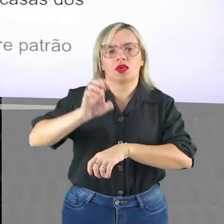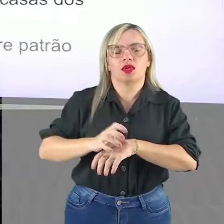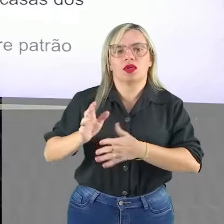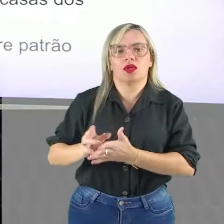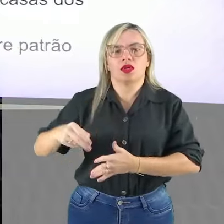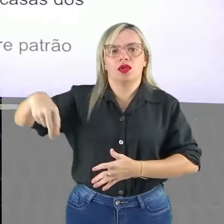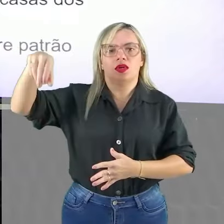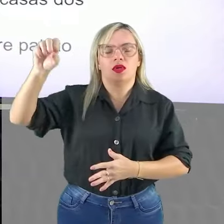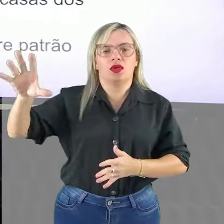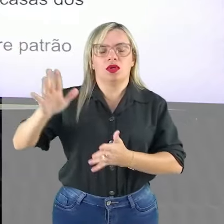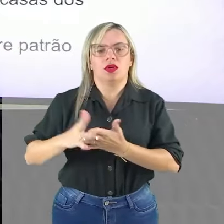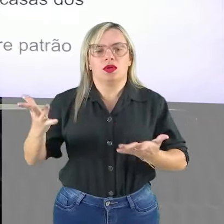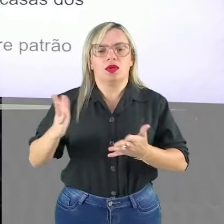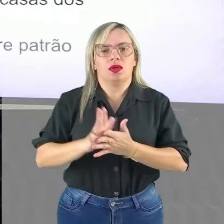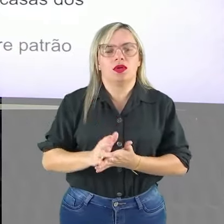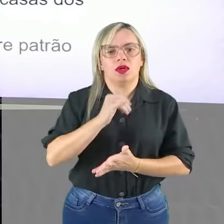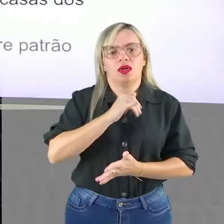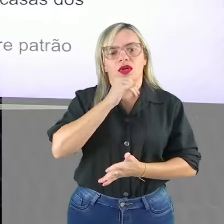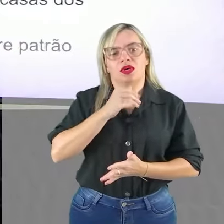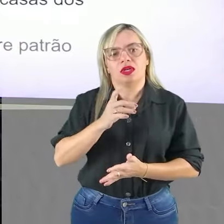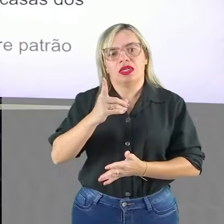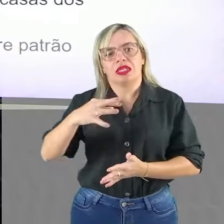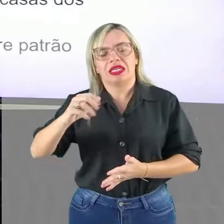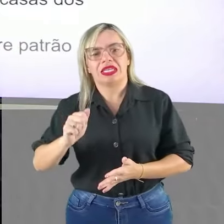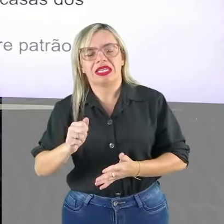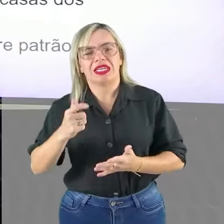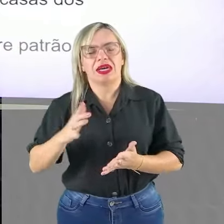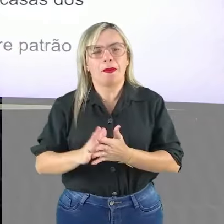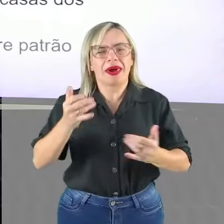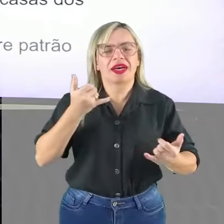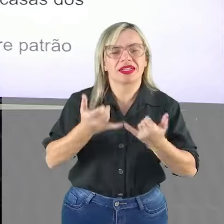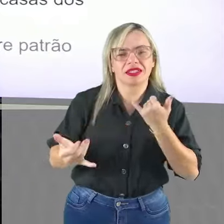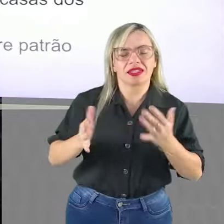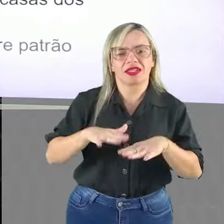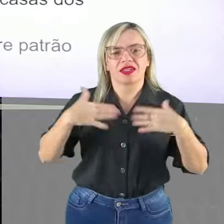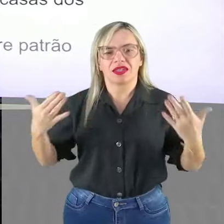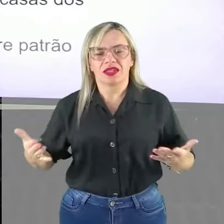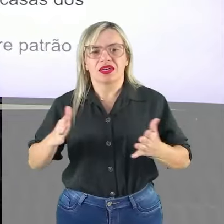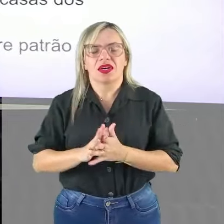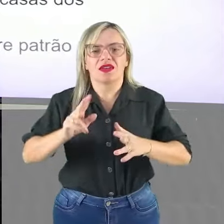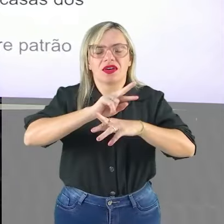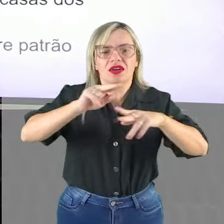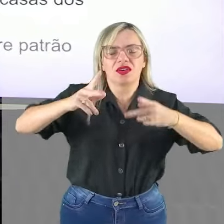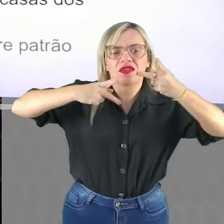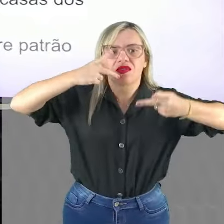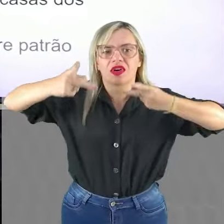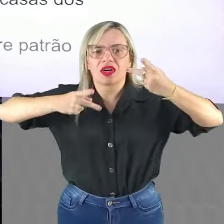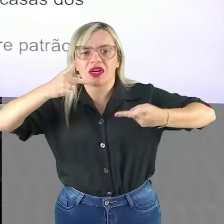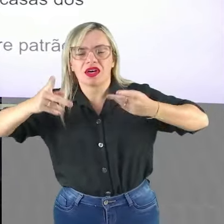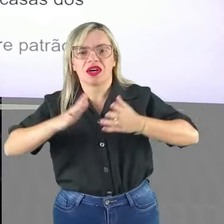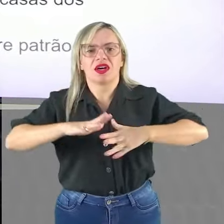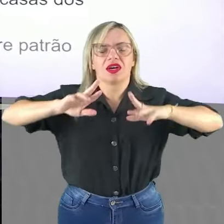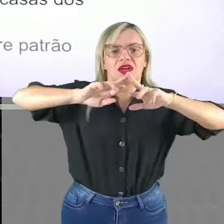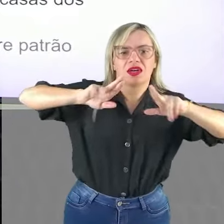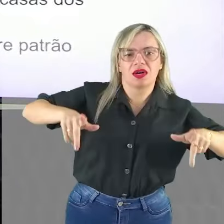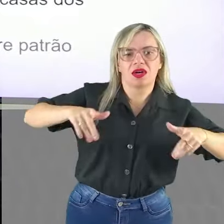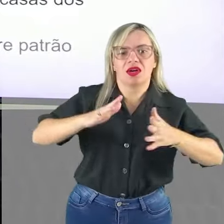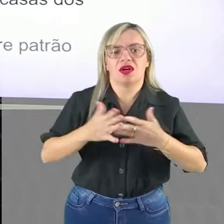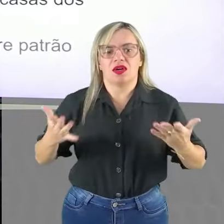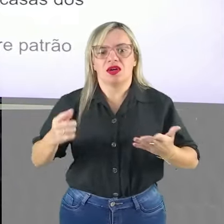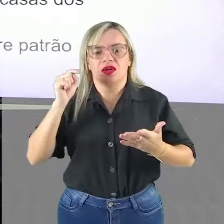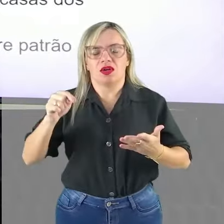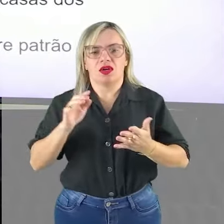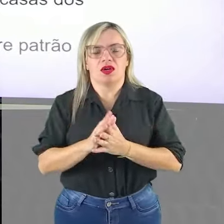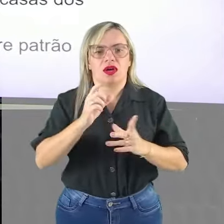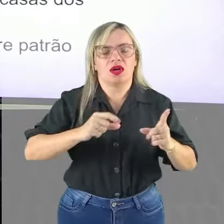alguns deles vão falar tio ou dia meu dia meu tio não é isso então isso é uma variação linguística da fala ou seja a mesma